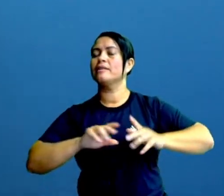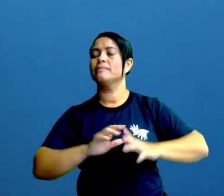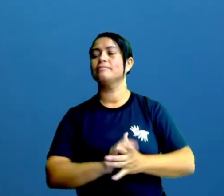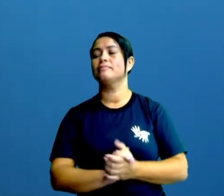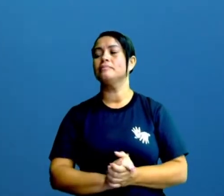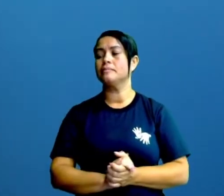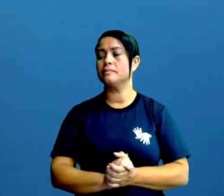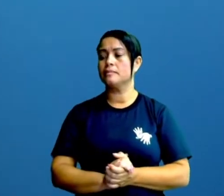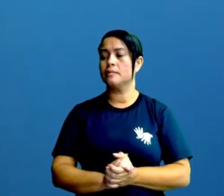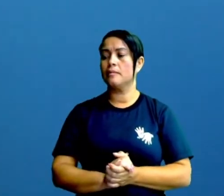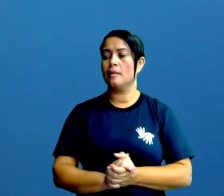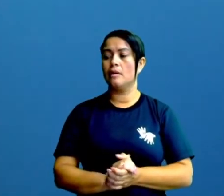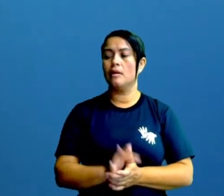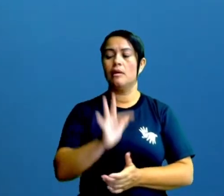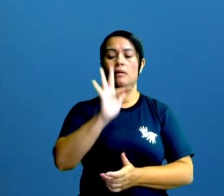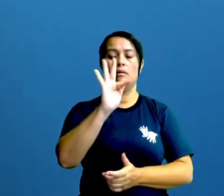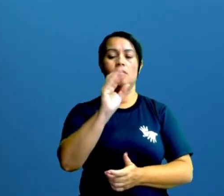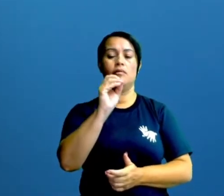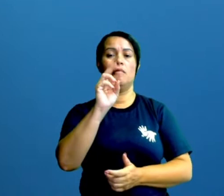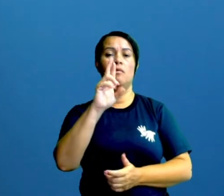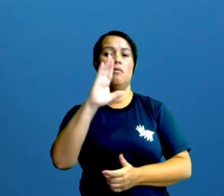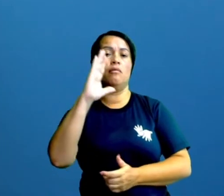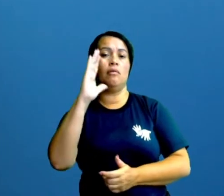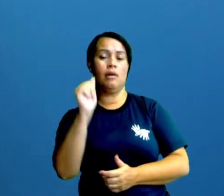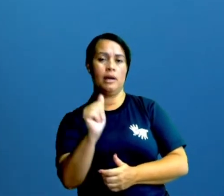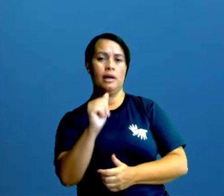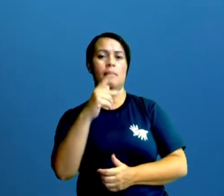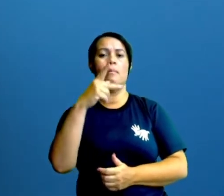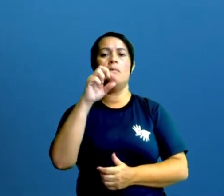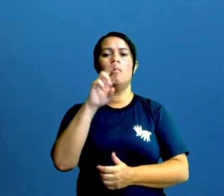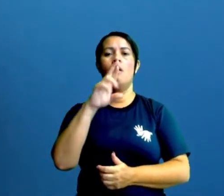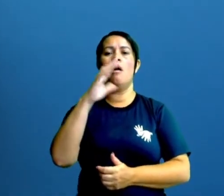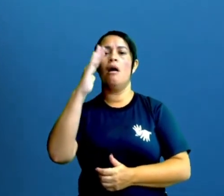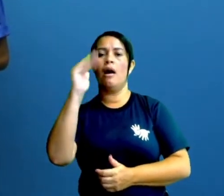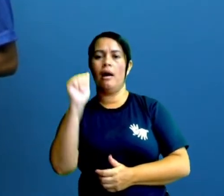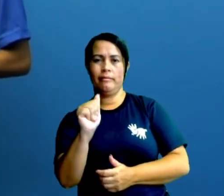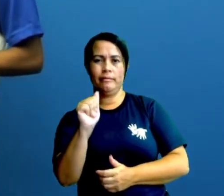a foca foca